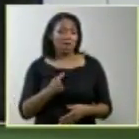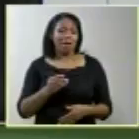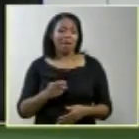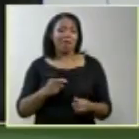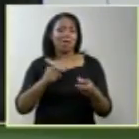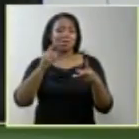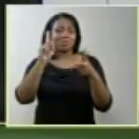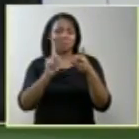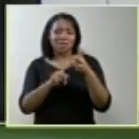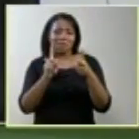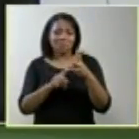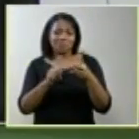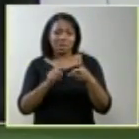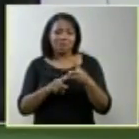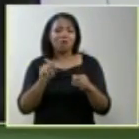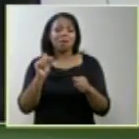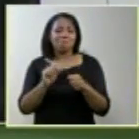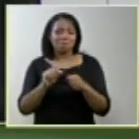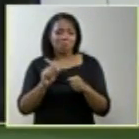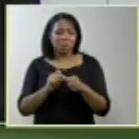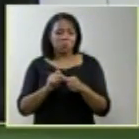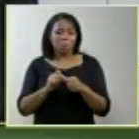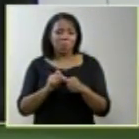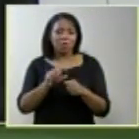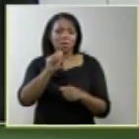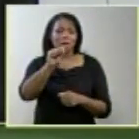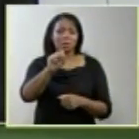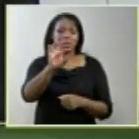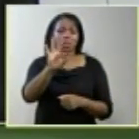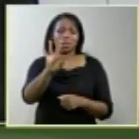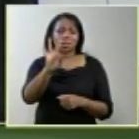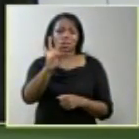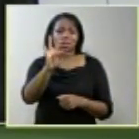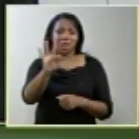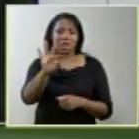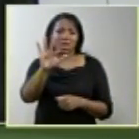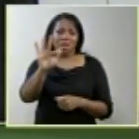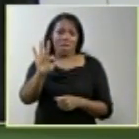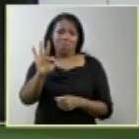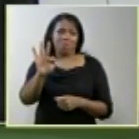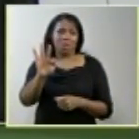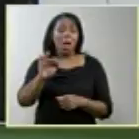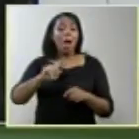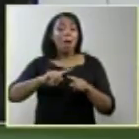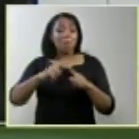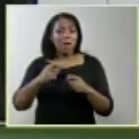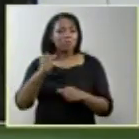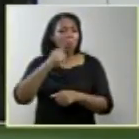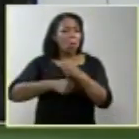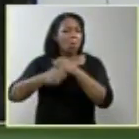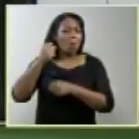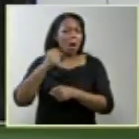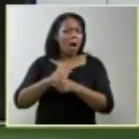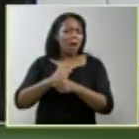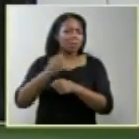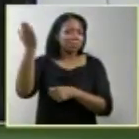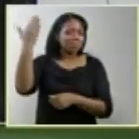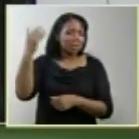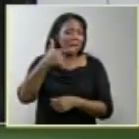audiência pública realizada pelo Supremo, mas sinalizamos em 2004,